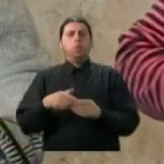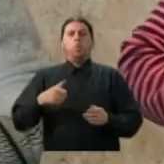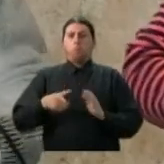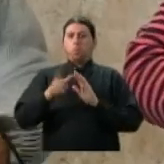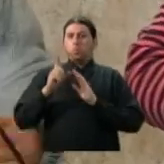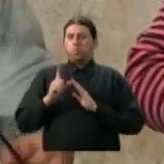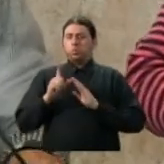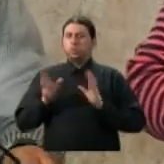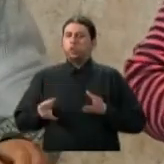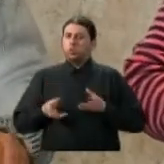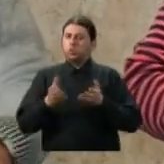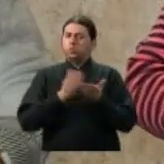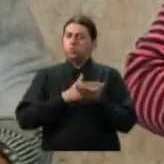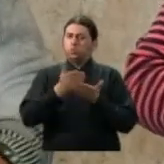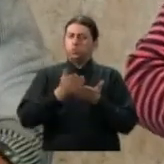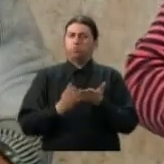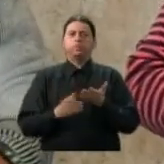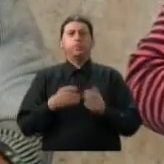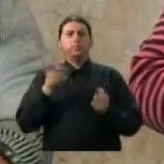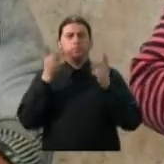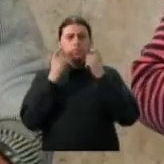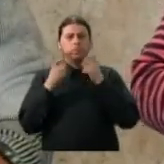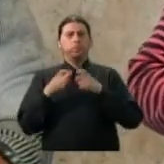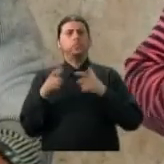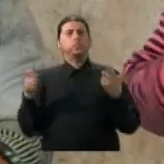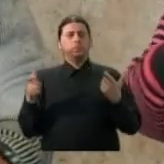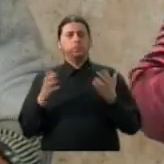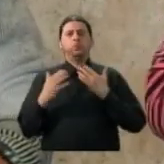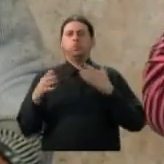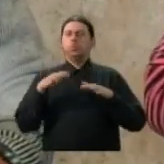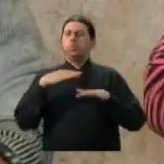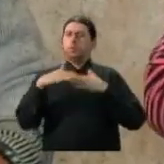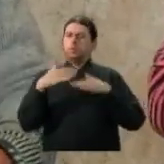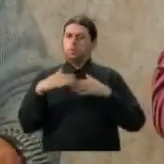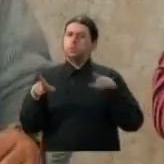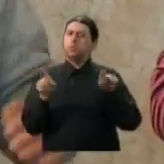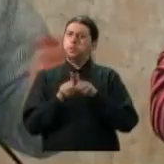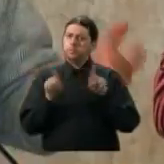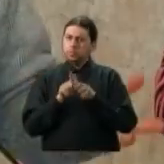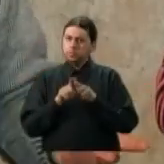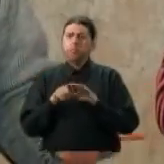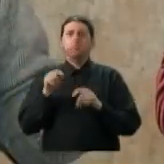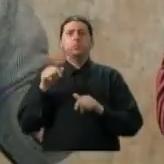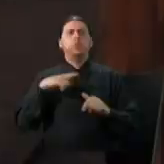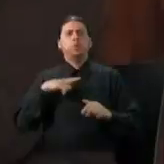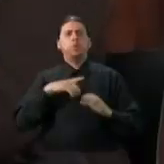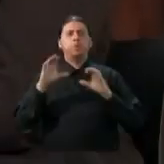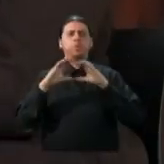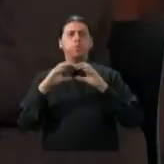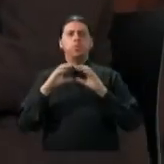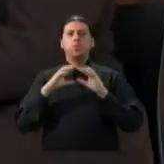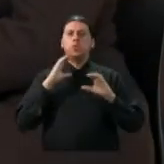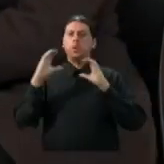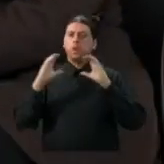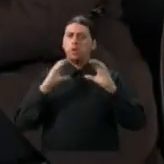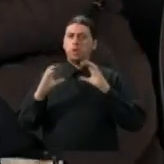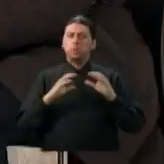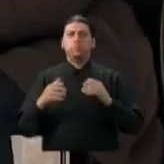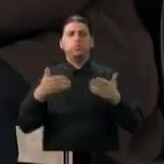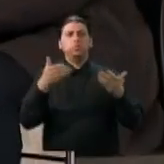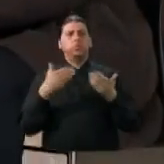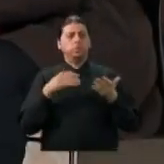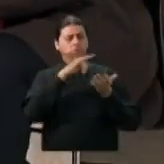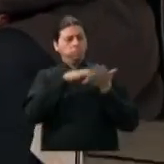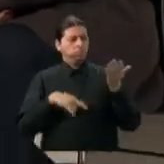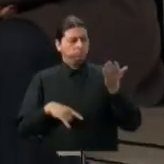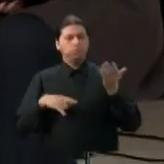a gente achou bastante interessante, né? Mobilizando e justamente no próprio comunicado que veio para autorizar que fosse feita